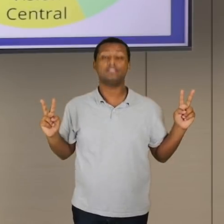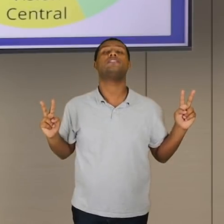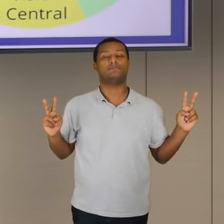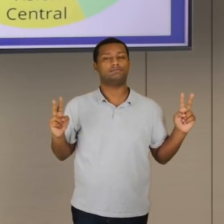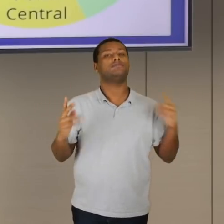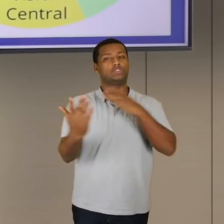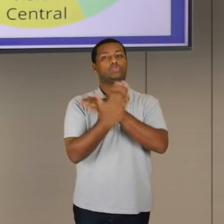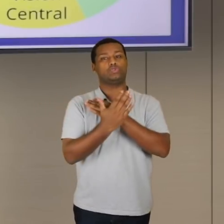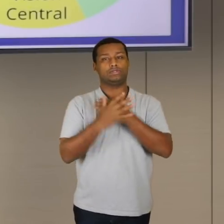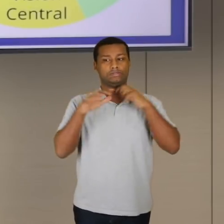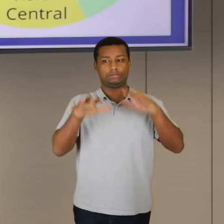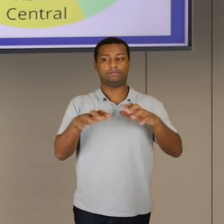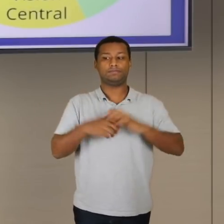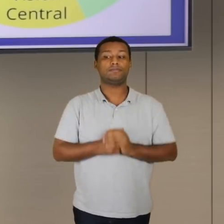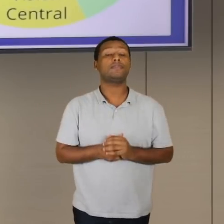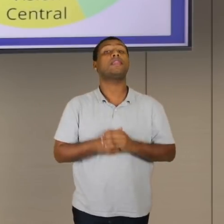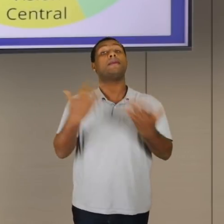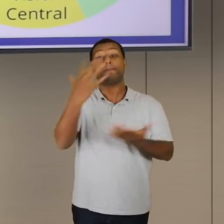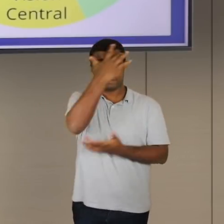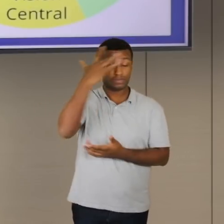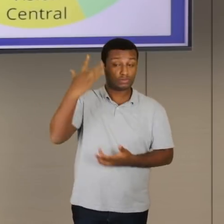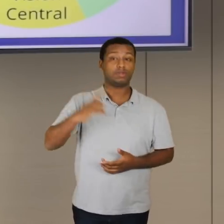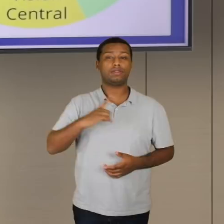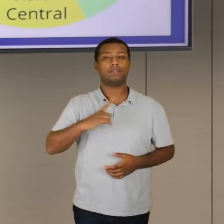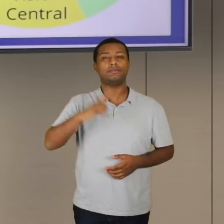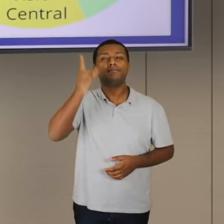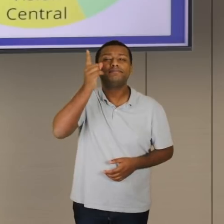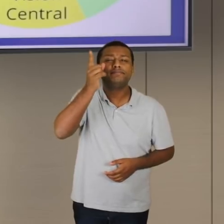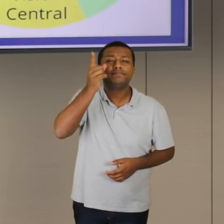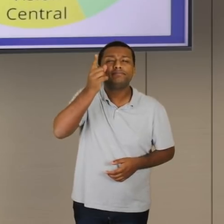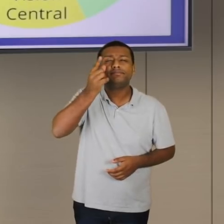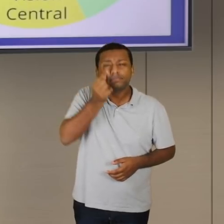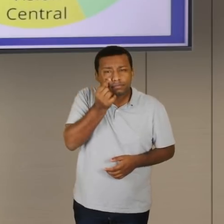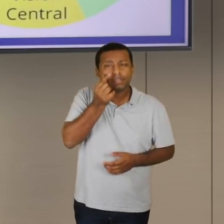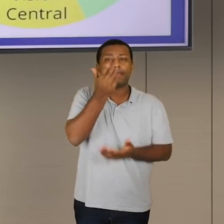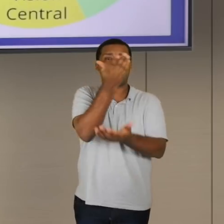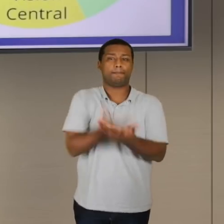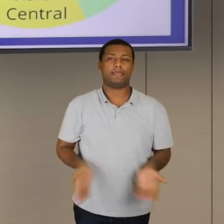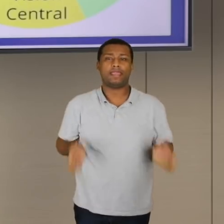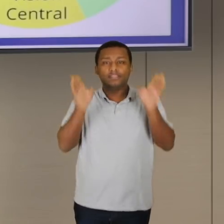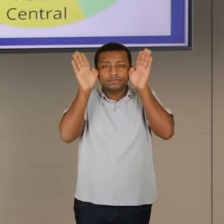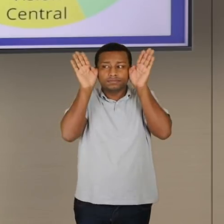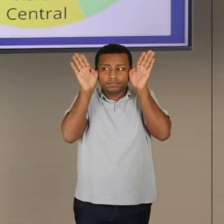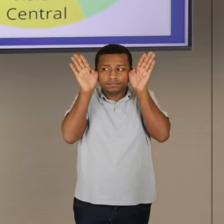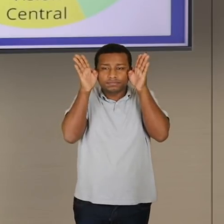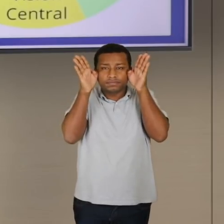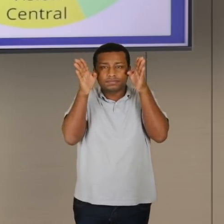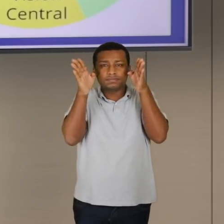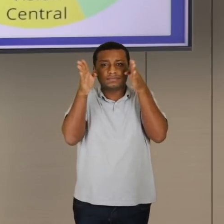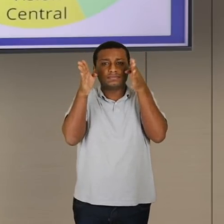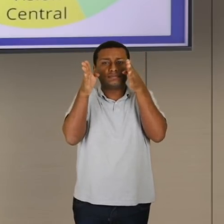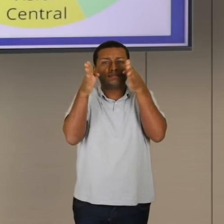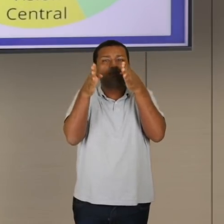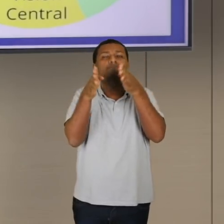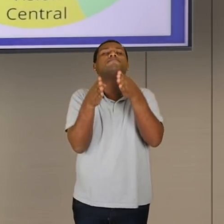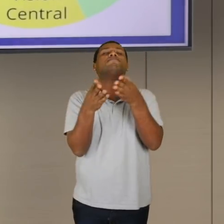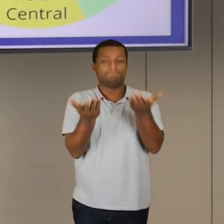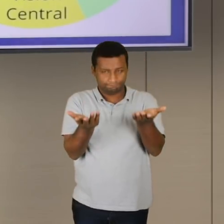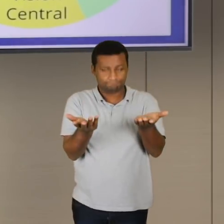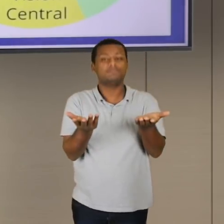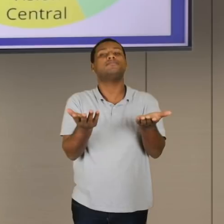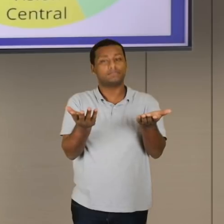haver muito mal entendido no dia a dia, quem lida com uma pessoa com baixa visão é importante saber isso. E